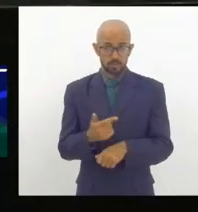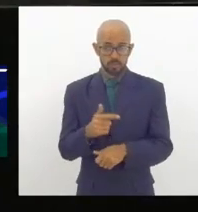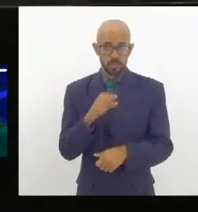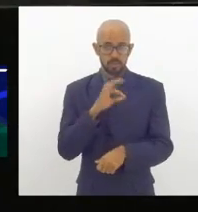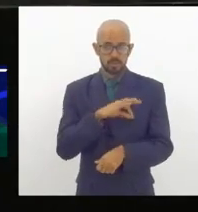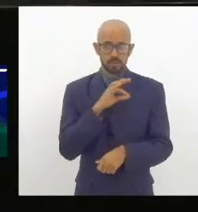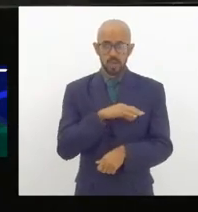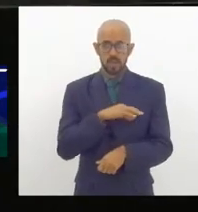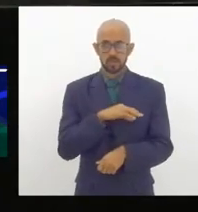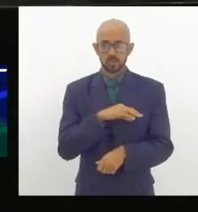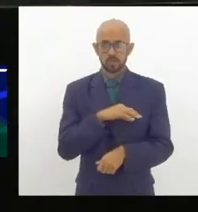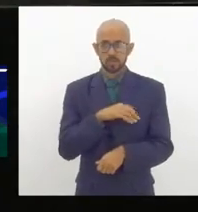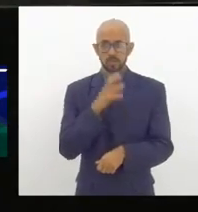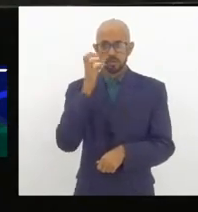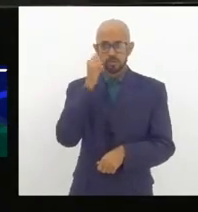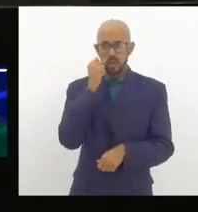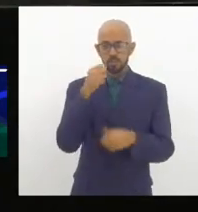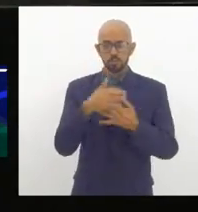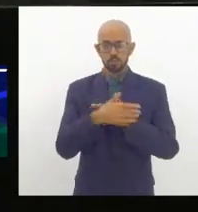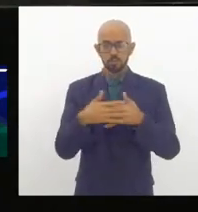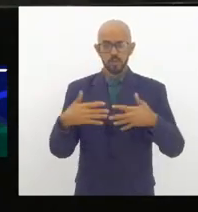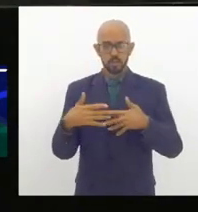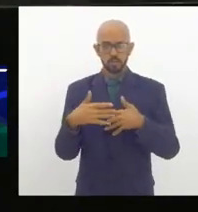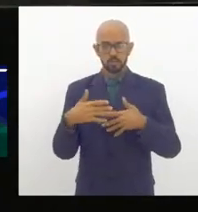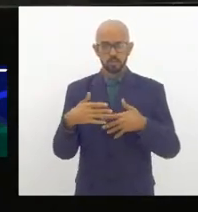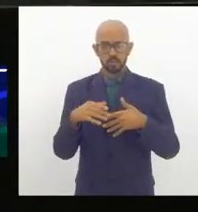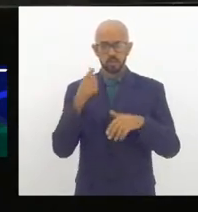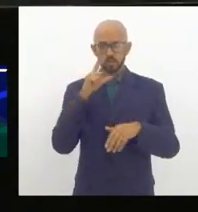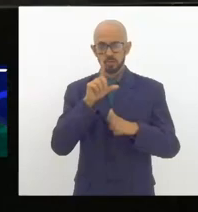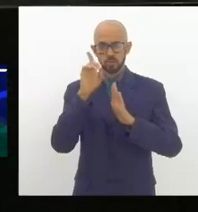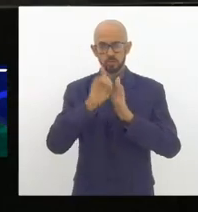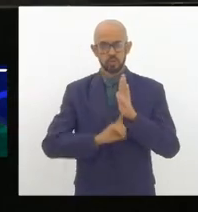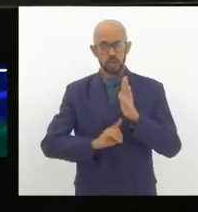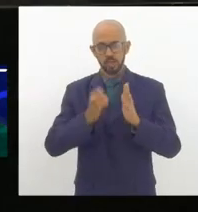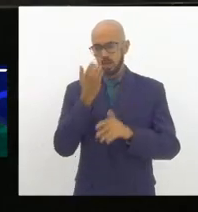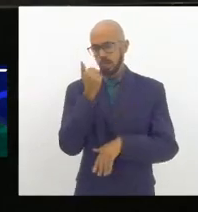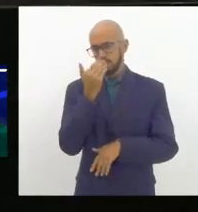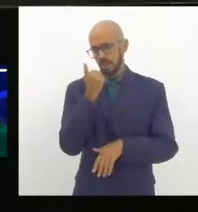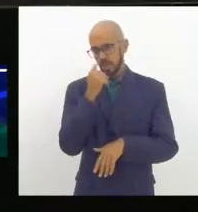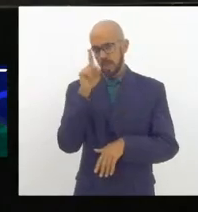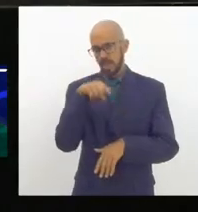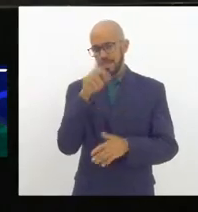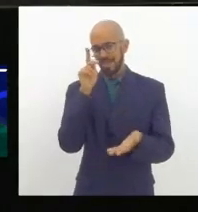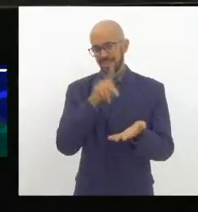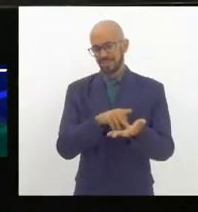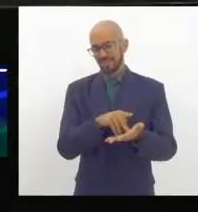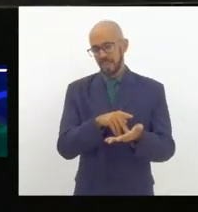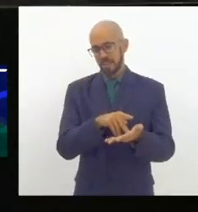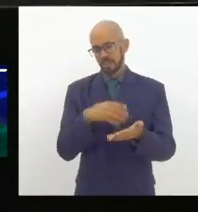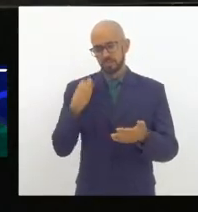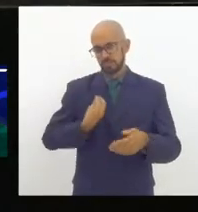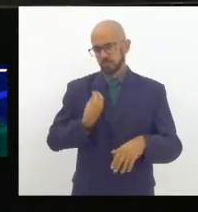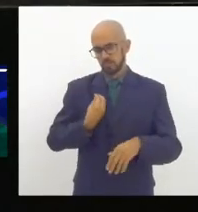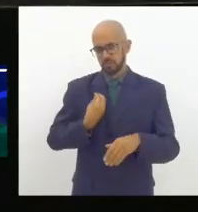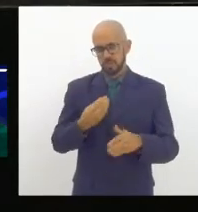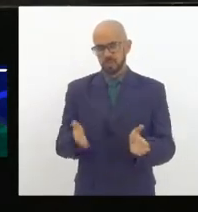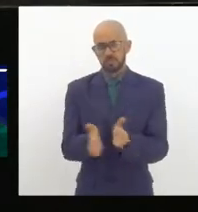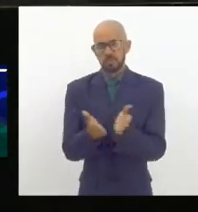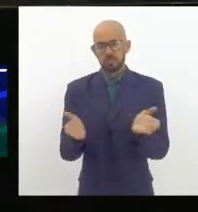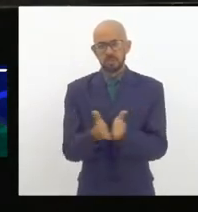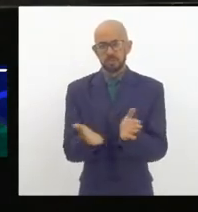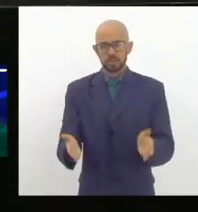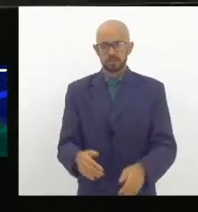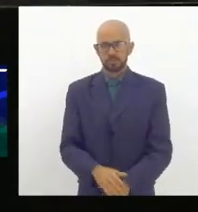então dorme no centro da cidade da pele tem direito a comer essa realidade que o Estado do Rio de Janeiro tá vivendo de miséria de pobreza